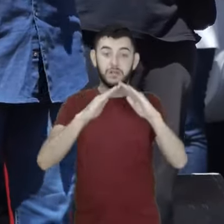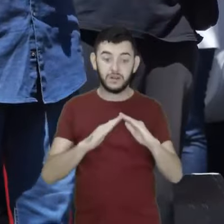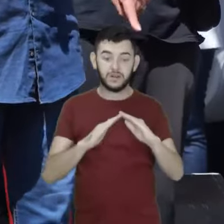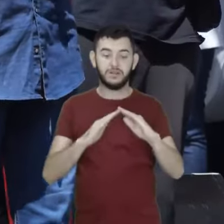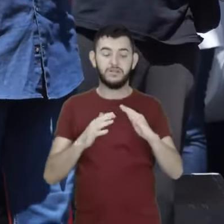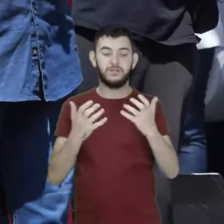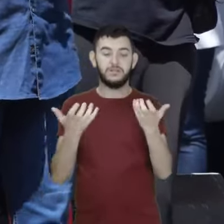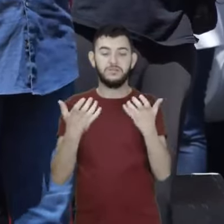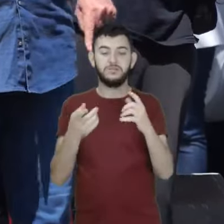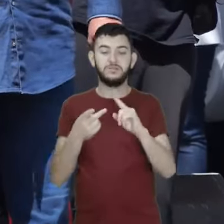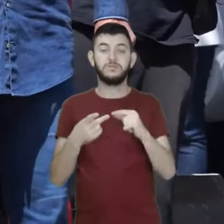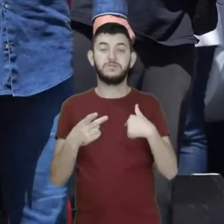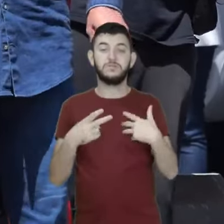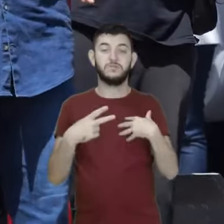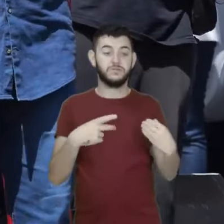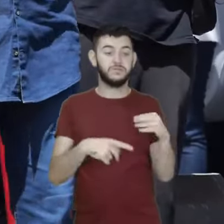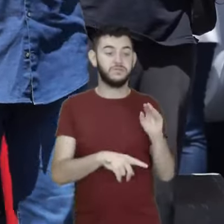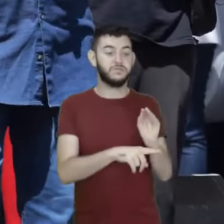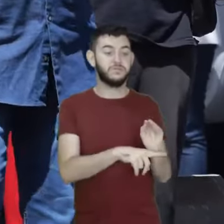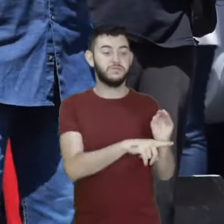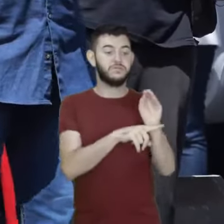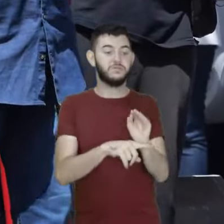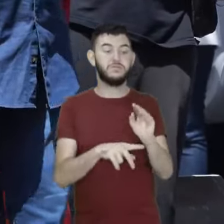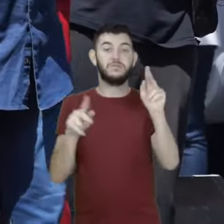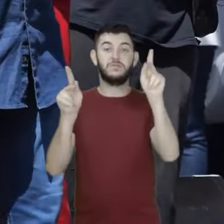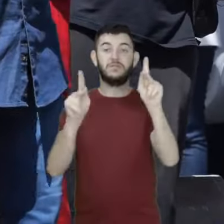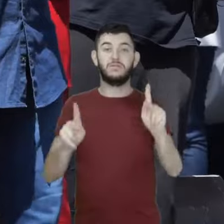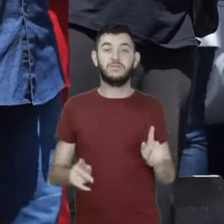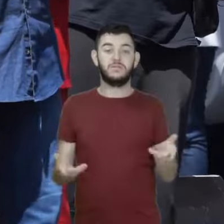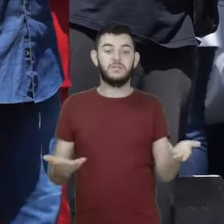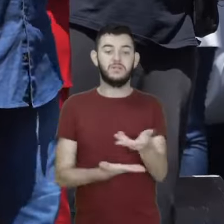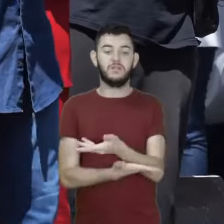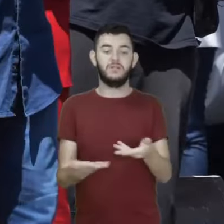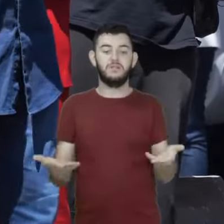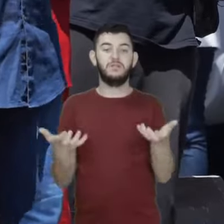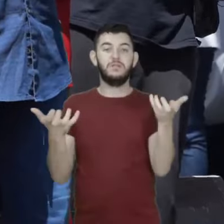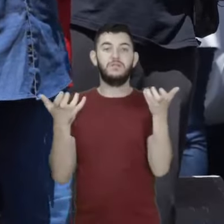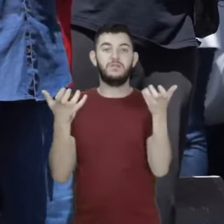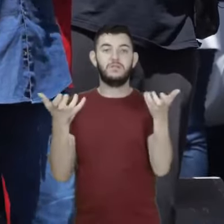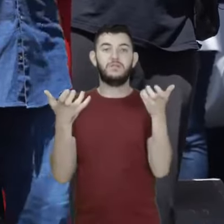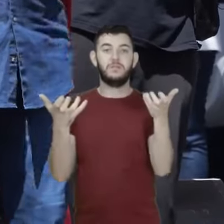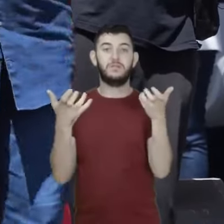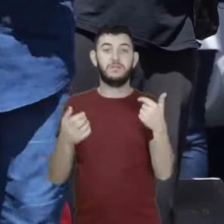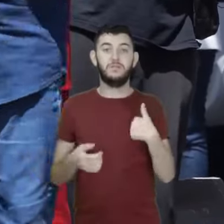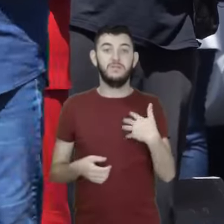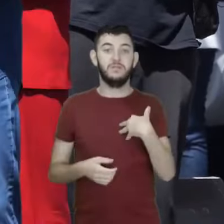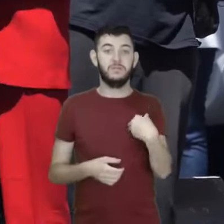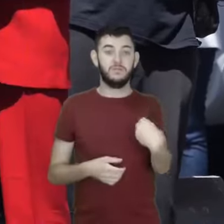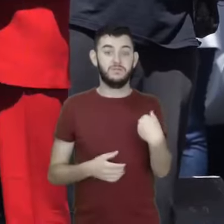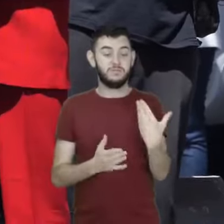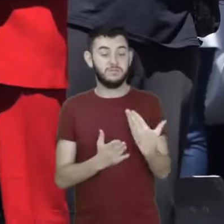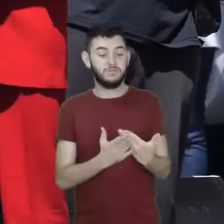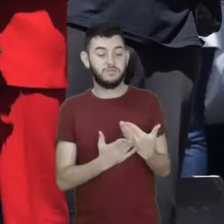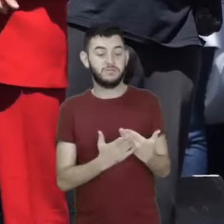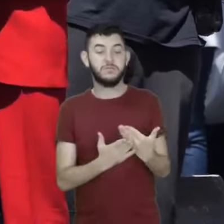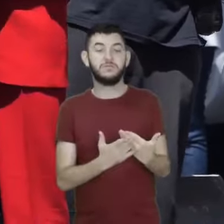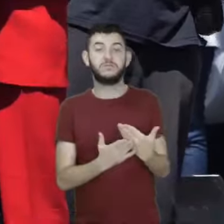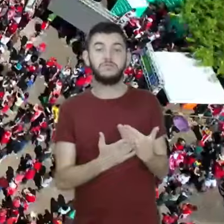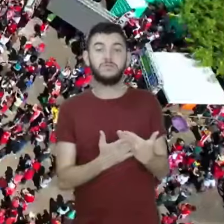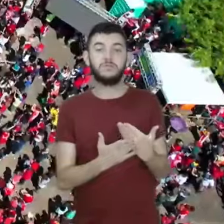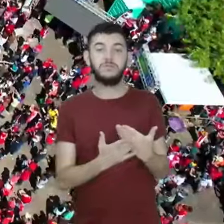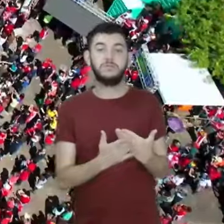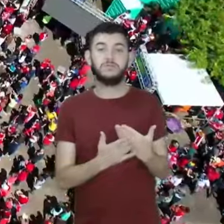em paz e harmonia. O que nós queremos é que os nossos filhos possam estudar. O que nós queremos é que os nossos filhos